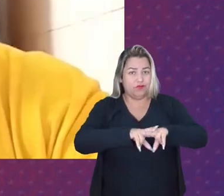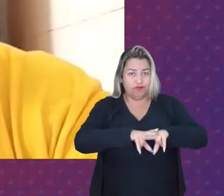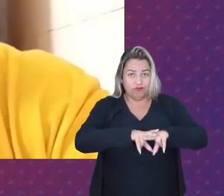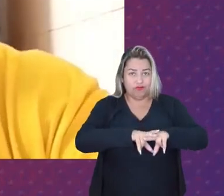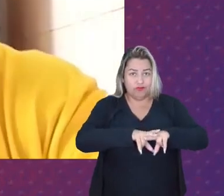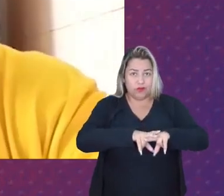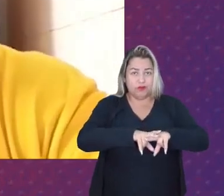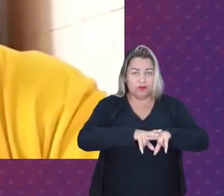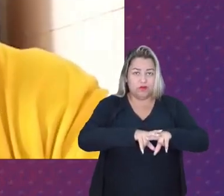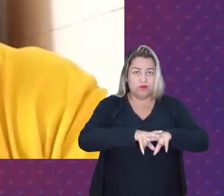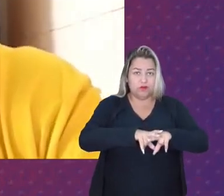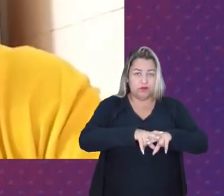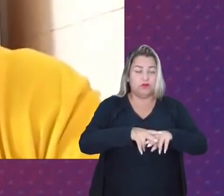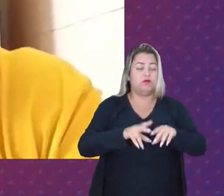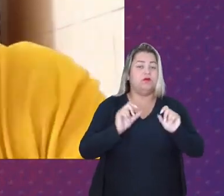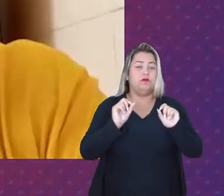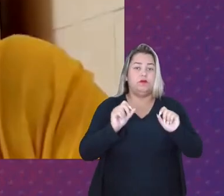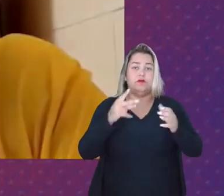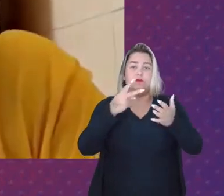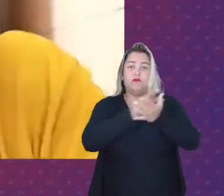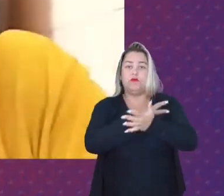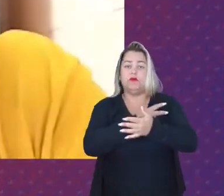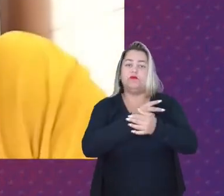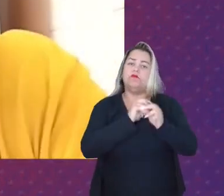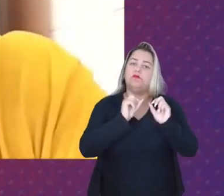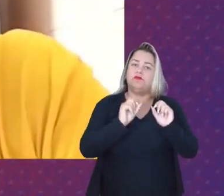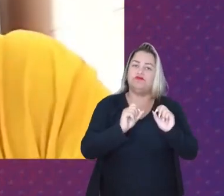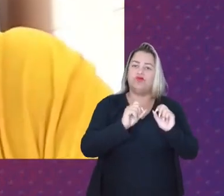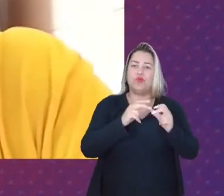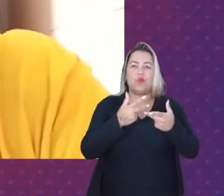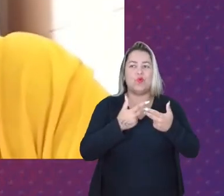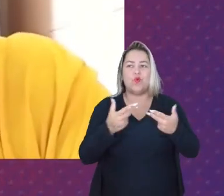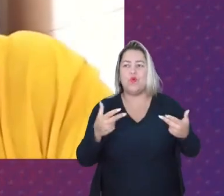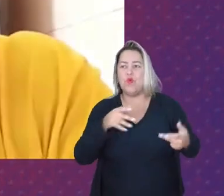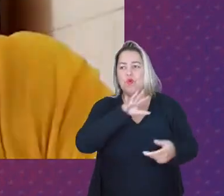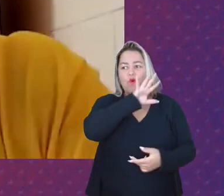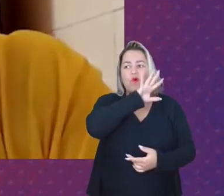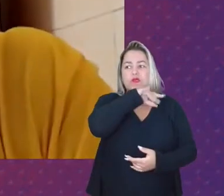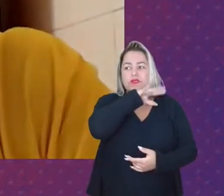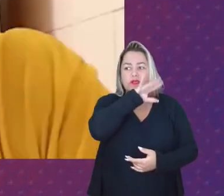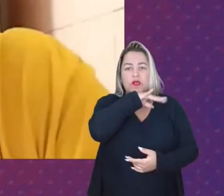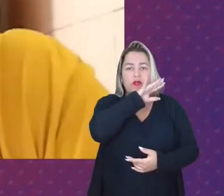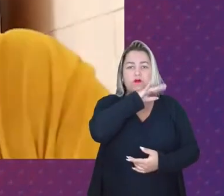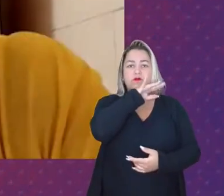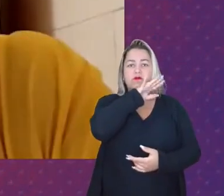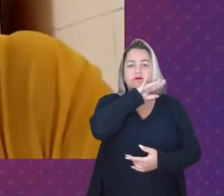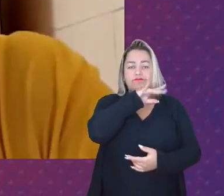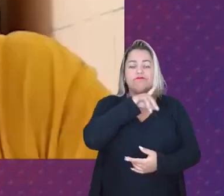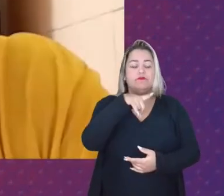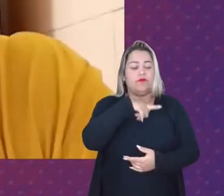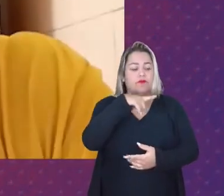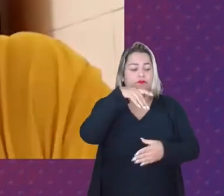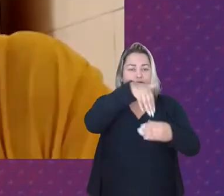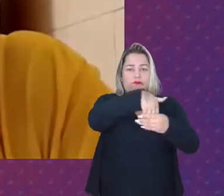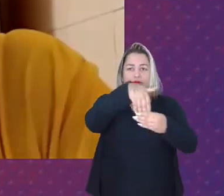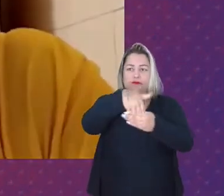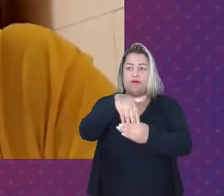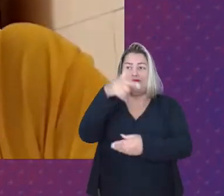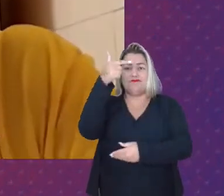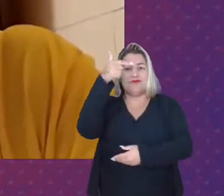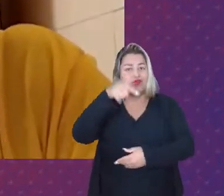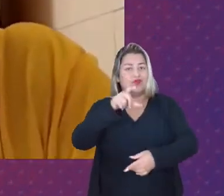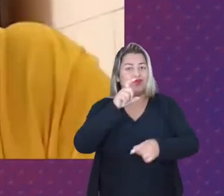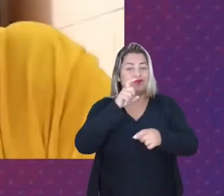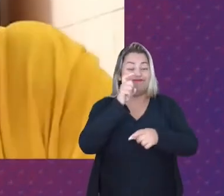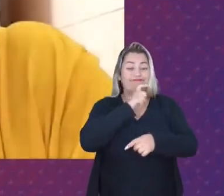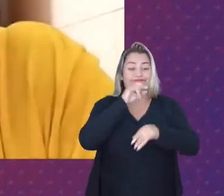aí, para completar o rol de desgraças, vamos dizer assim, temos uma eleição que foi ganha à base de fake